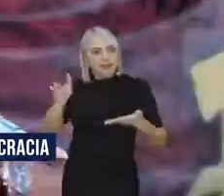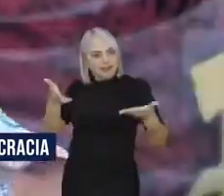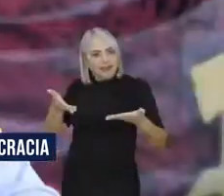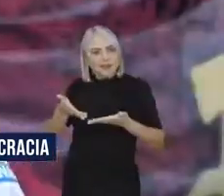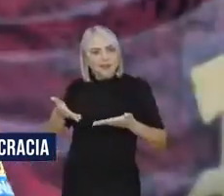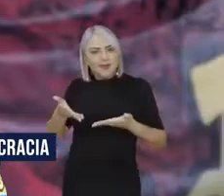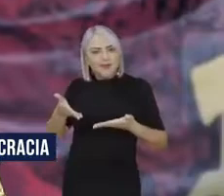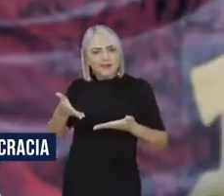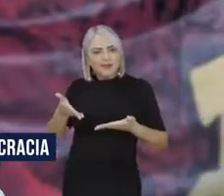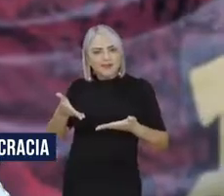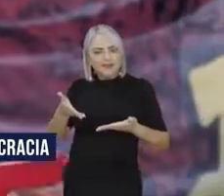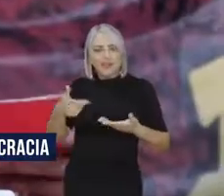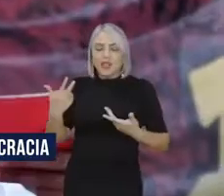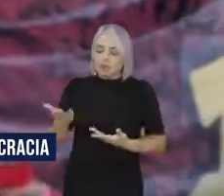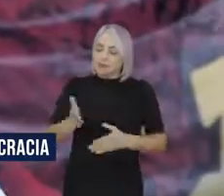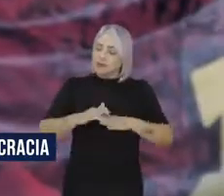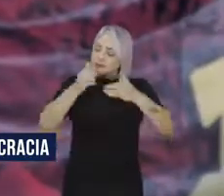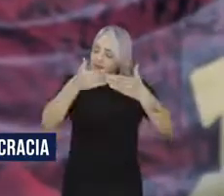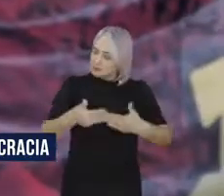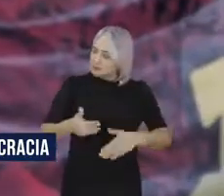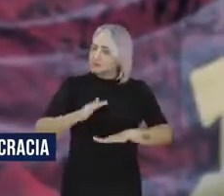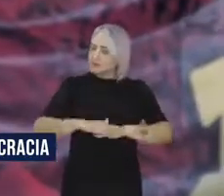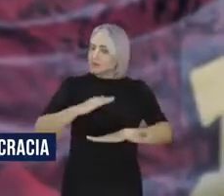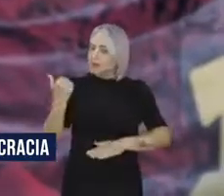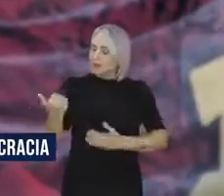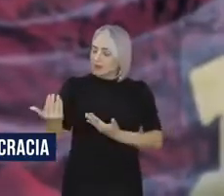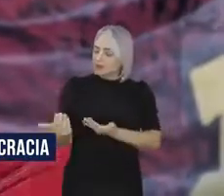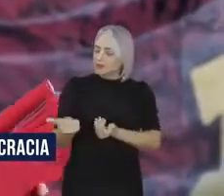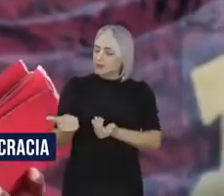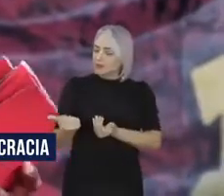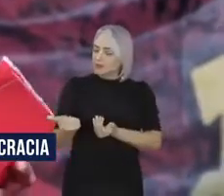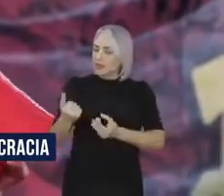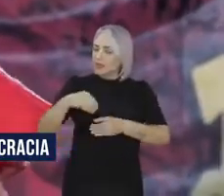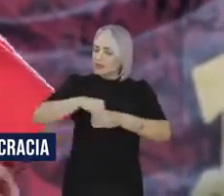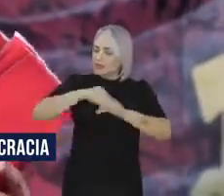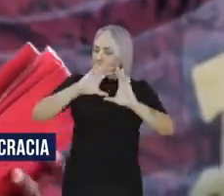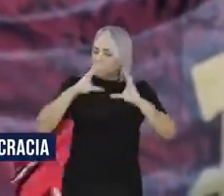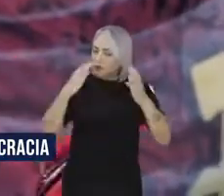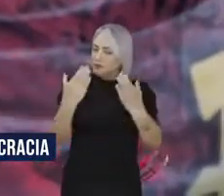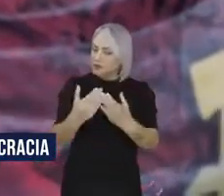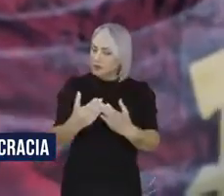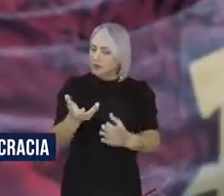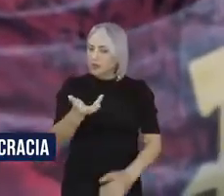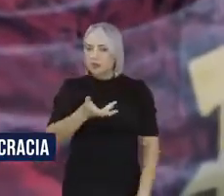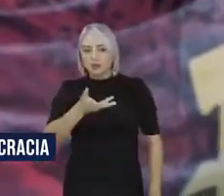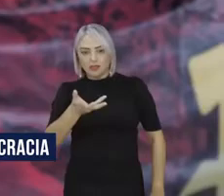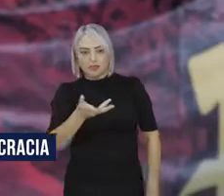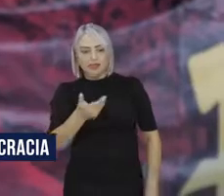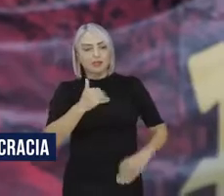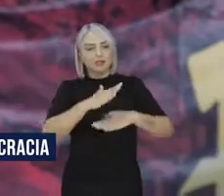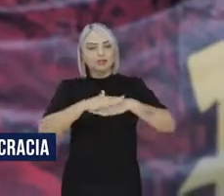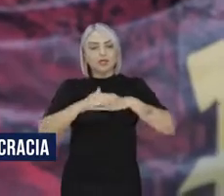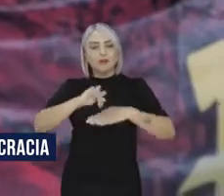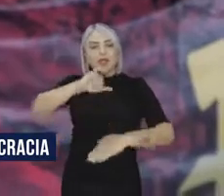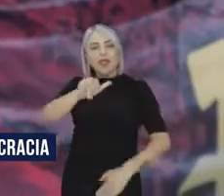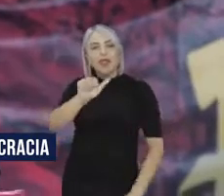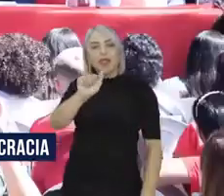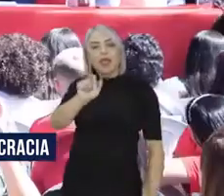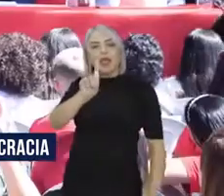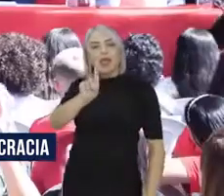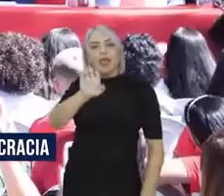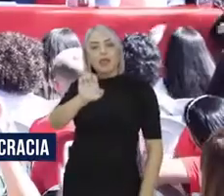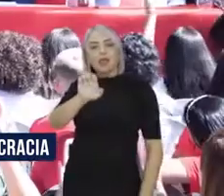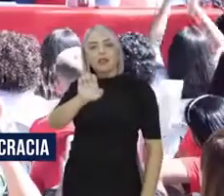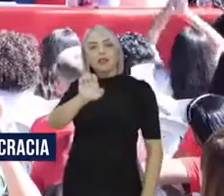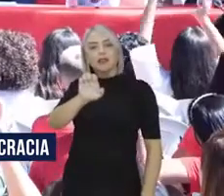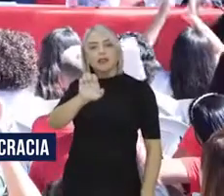pouquinho mais, né, sobre a juventude na comunidade, eu gostaria de chamar a Jade, que é uma integrante do Movimento Negro.